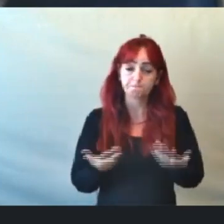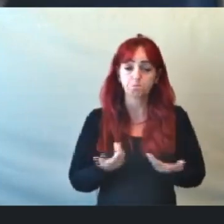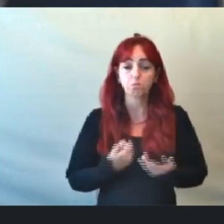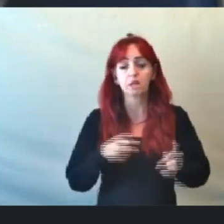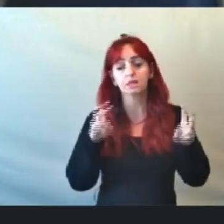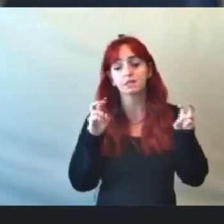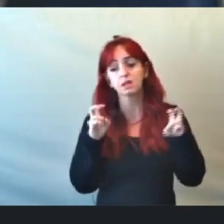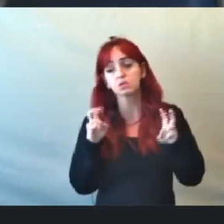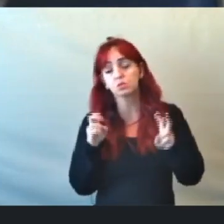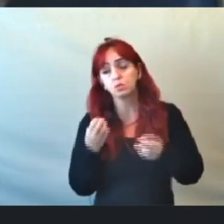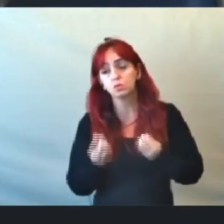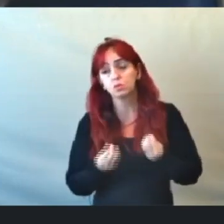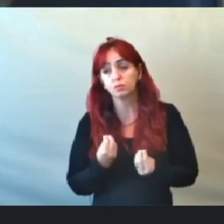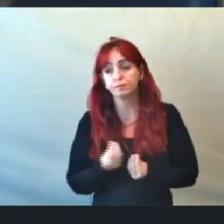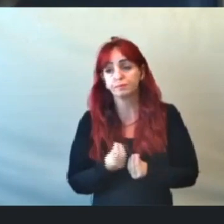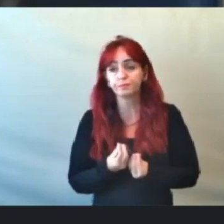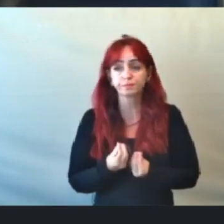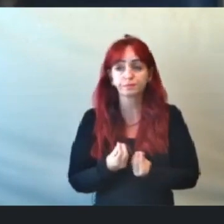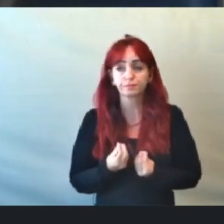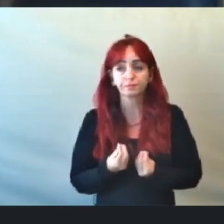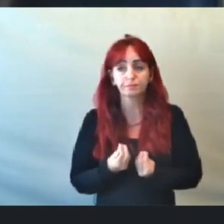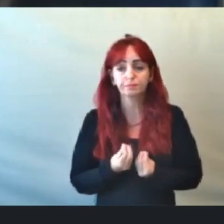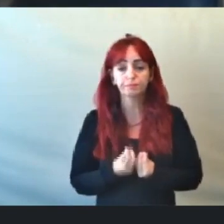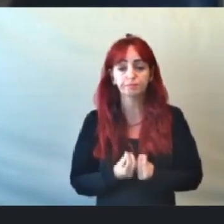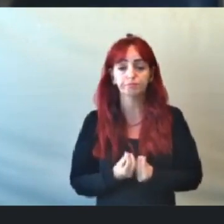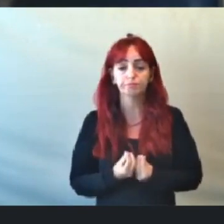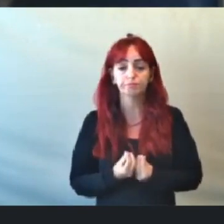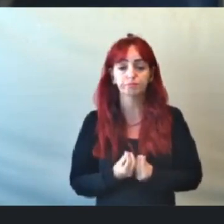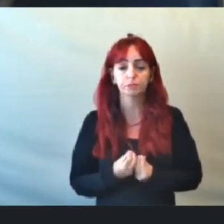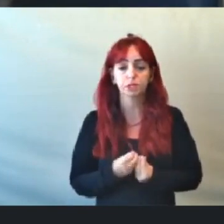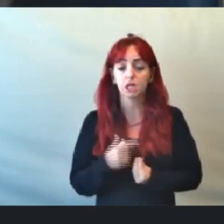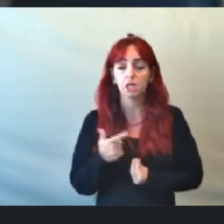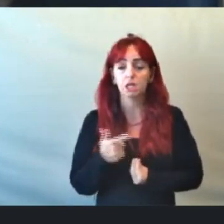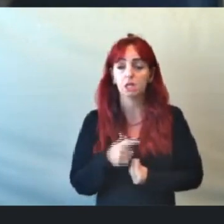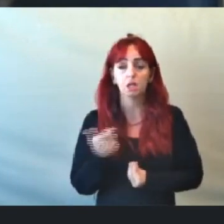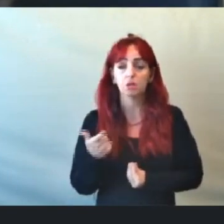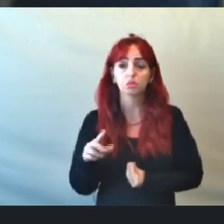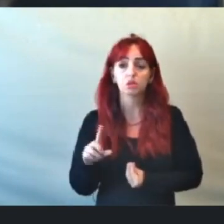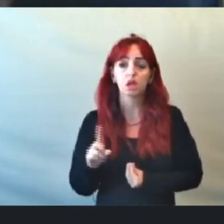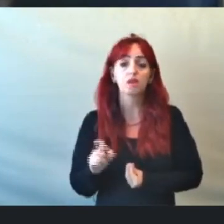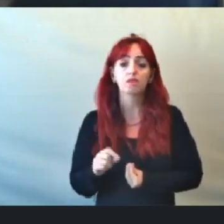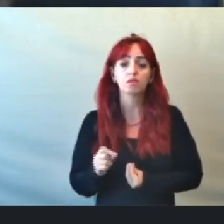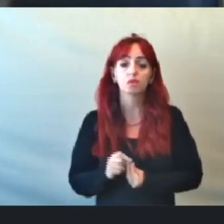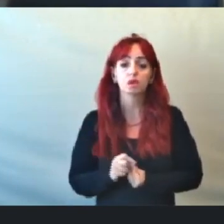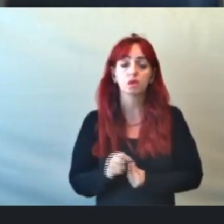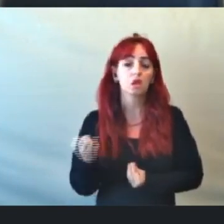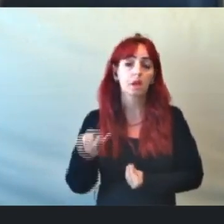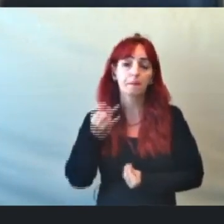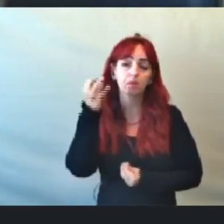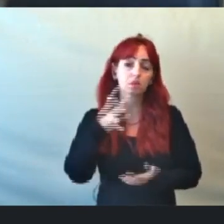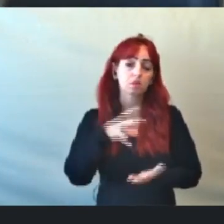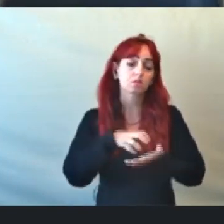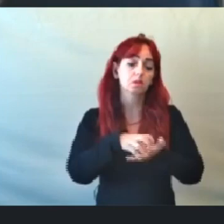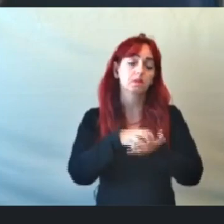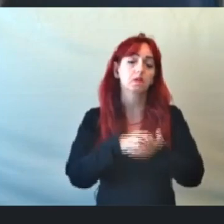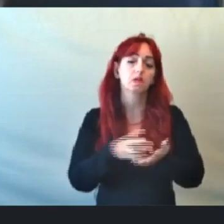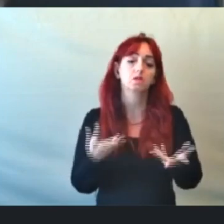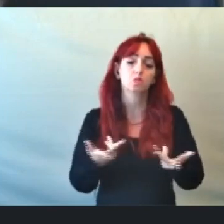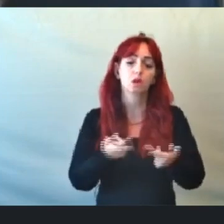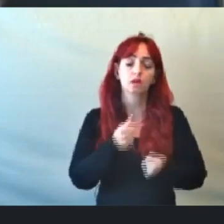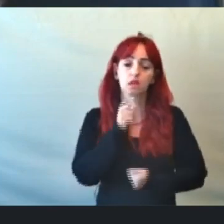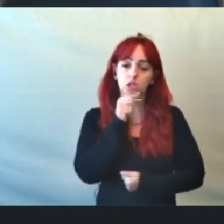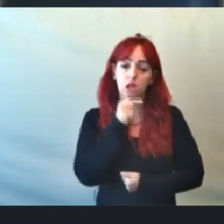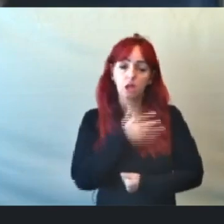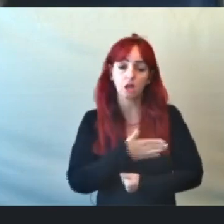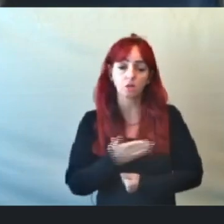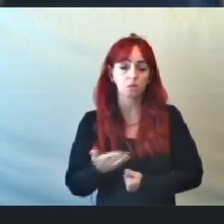não a questão da importância do patrimônio, de manter a qualidade de água dentro de